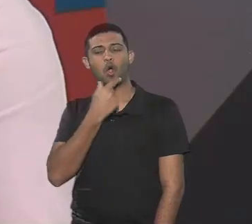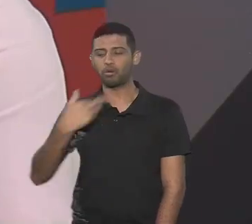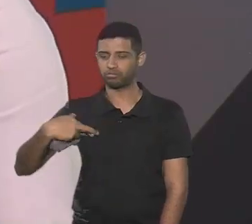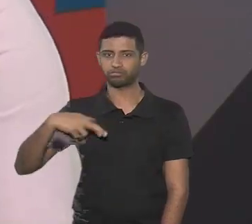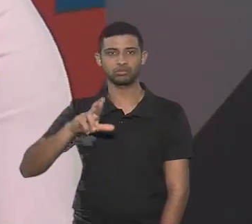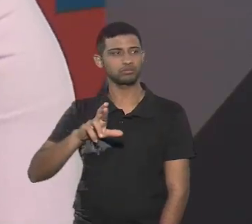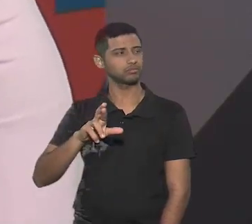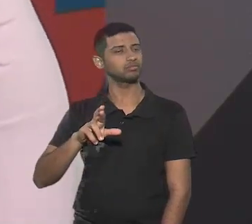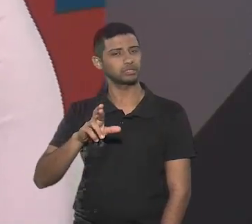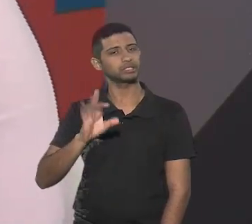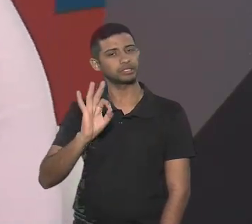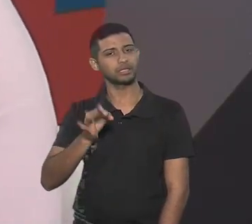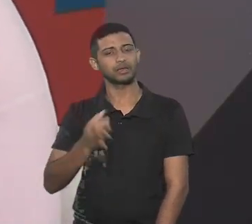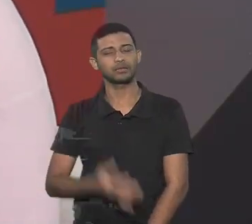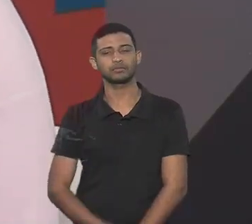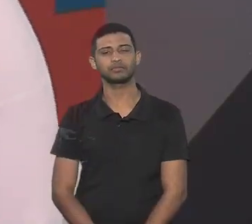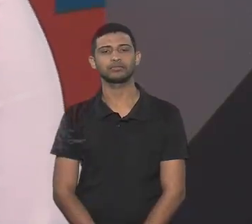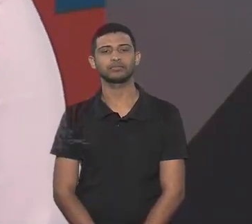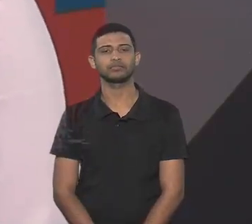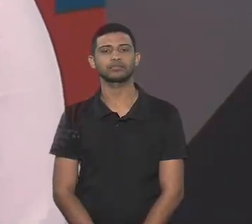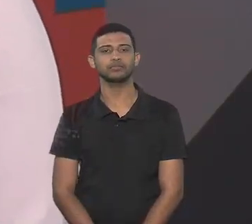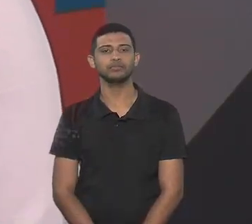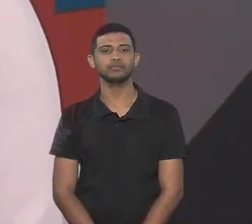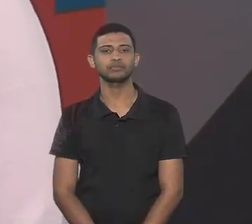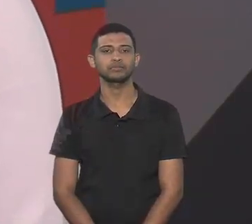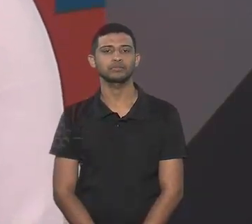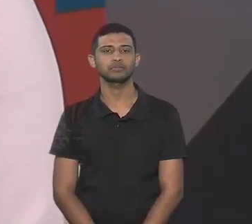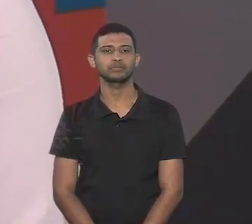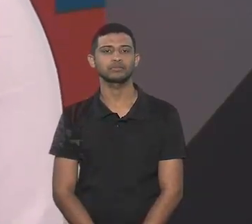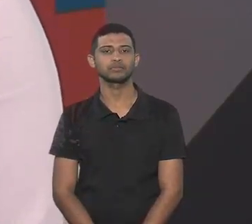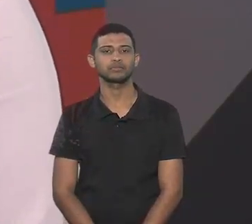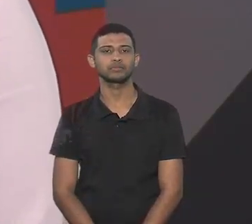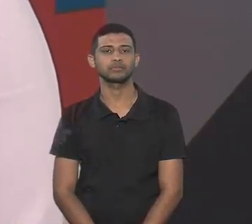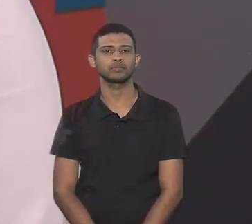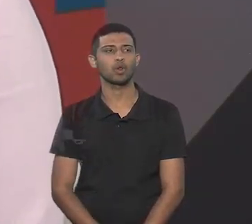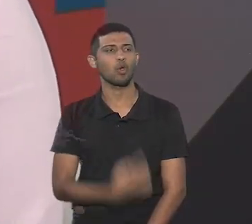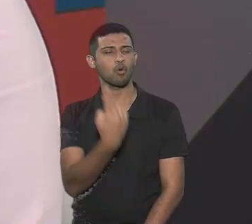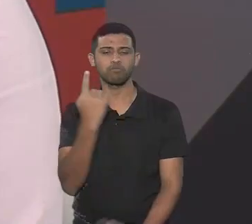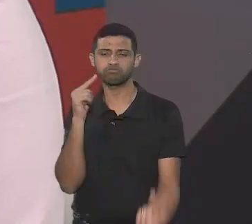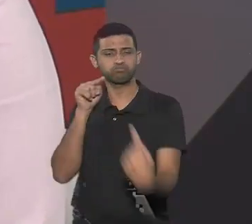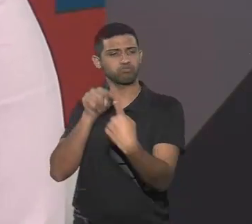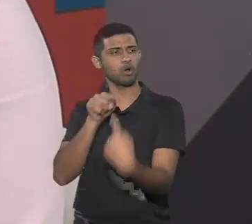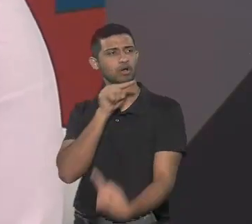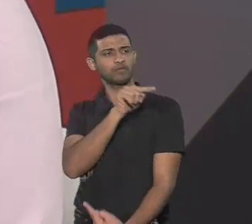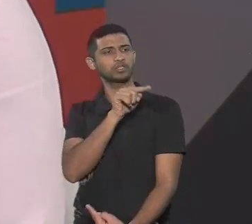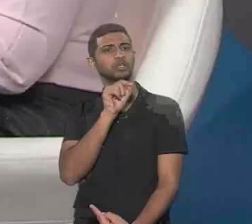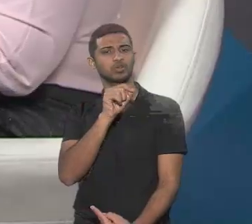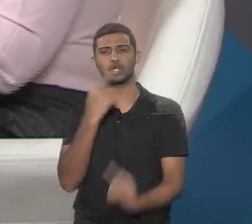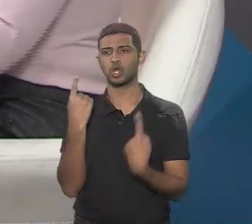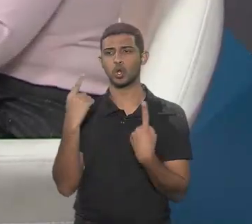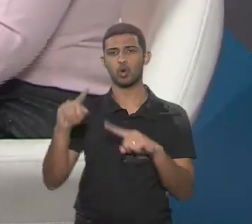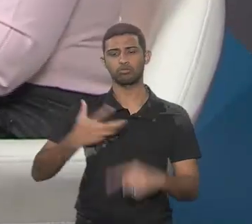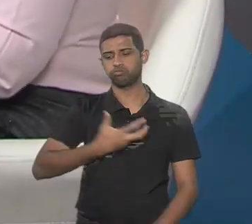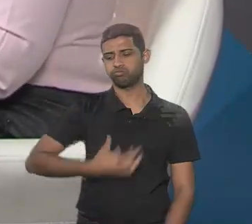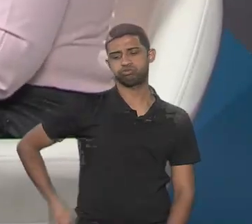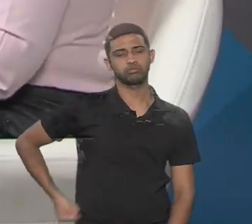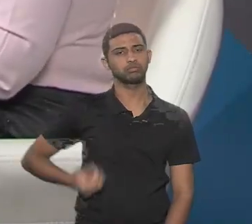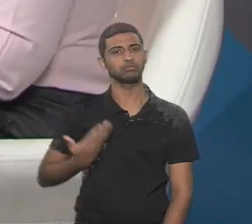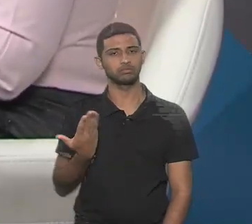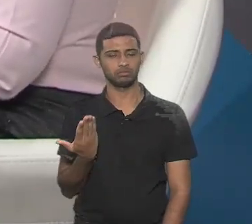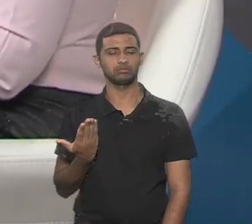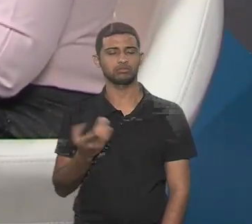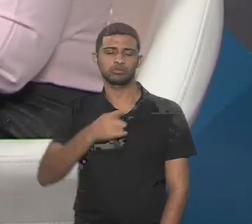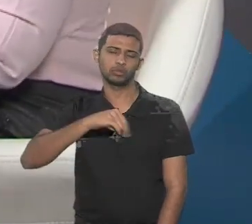é um homem religioso, né? E uma das suas defesas é contra